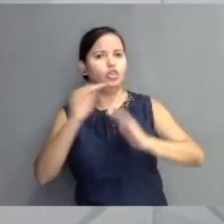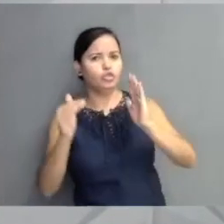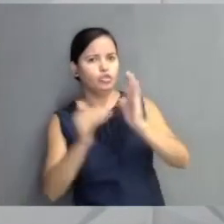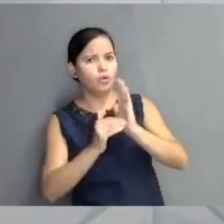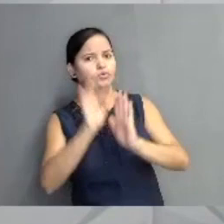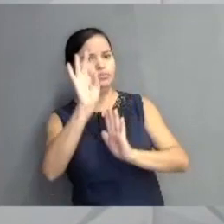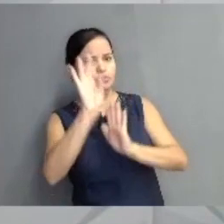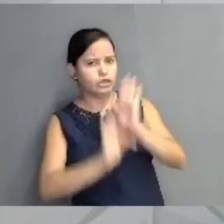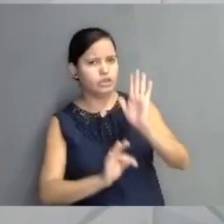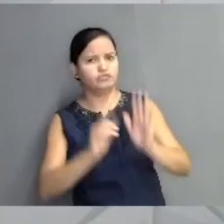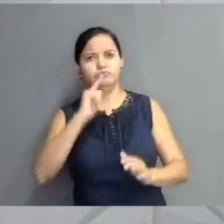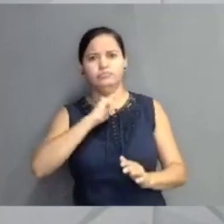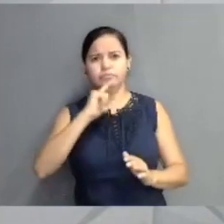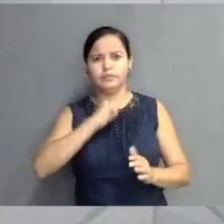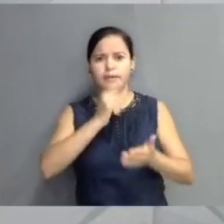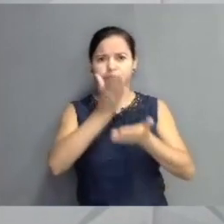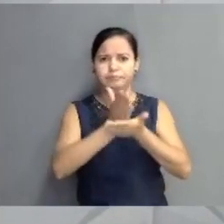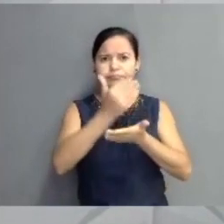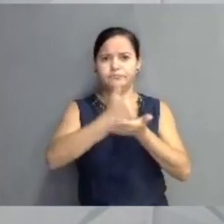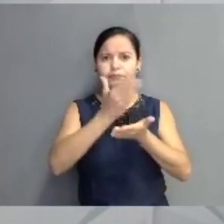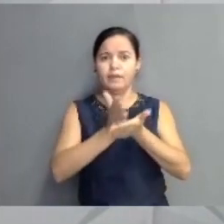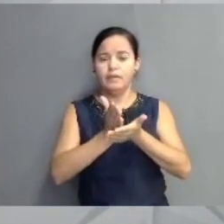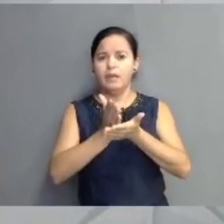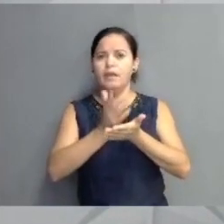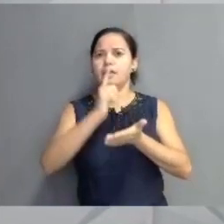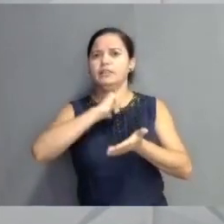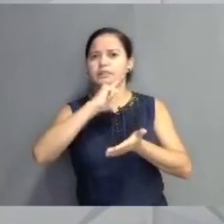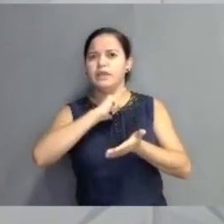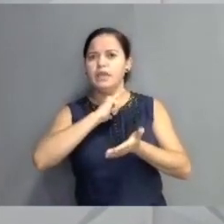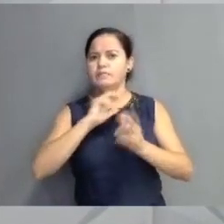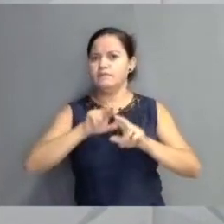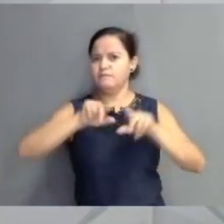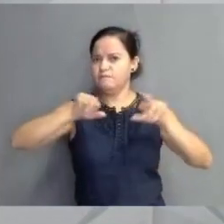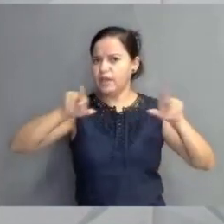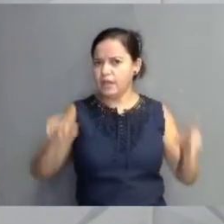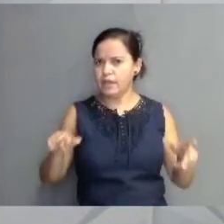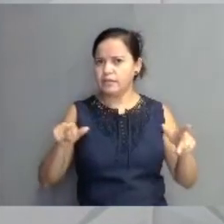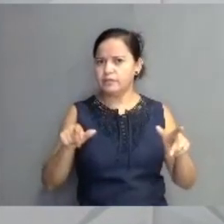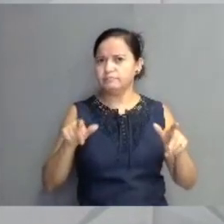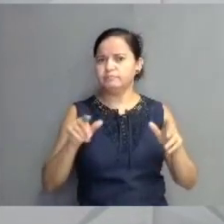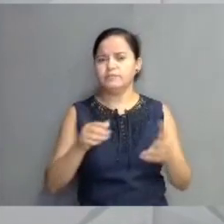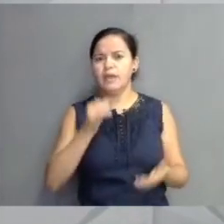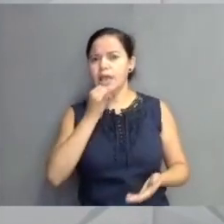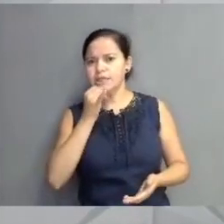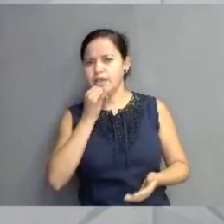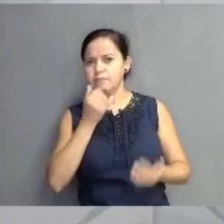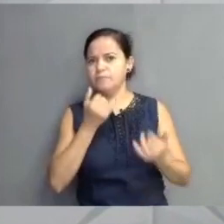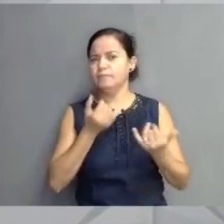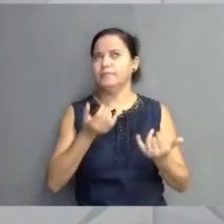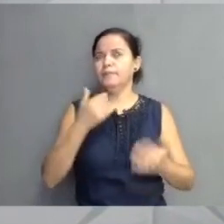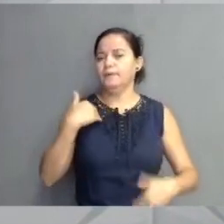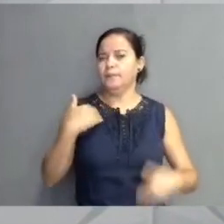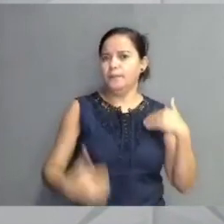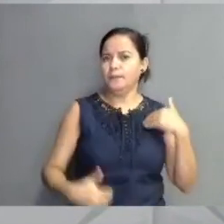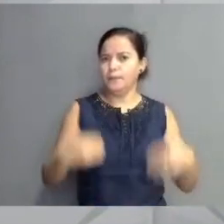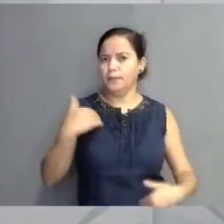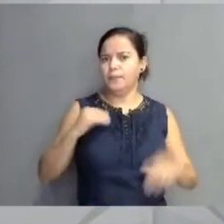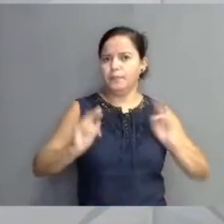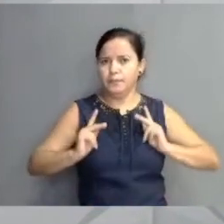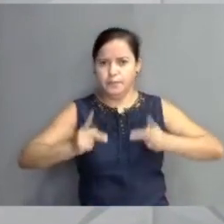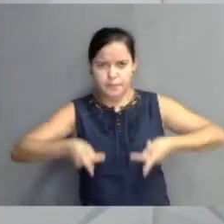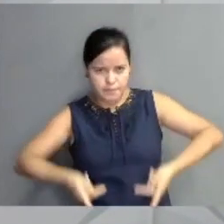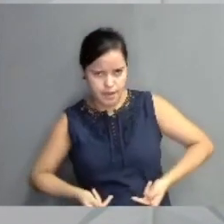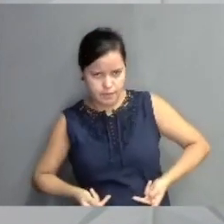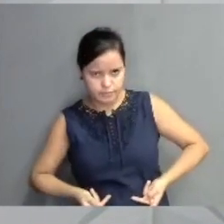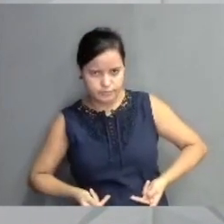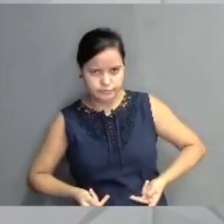várias partes. A gente pode entender um texto como um corpo humano. Cada parte tem uma função, tá? Uma parte sozinha não é o